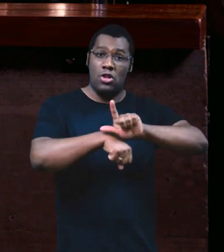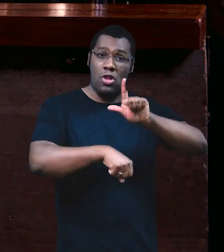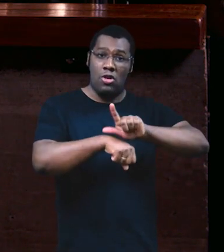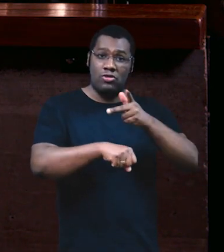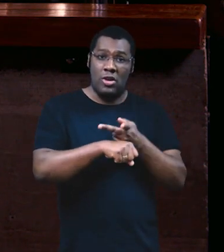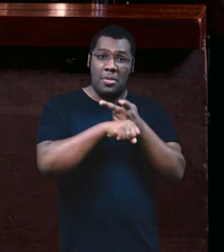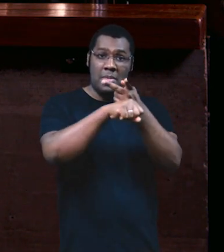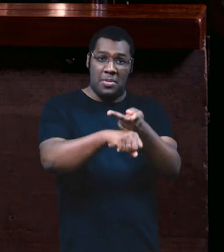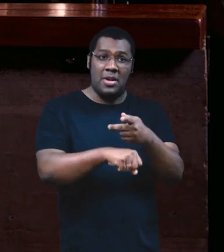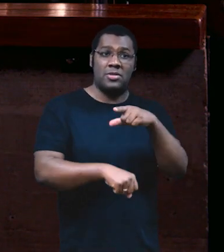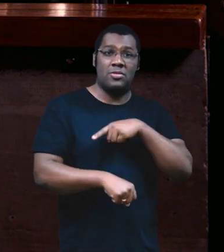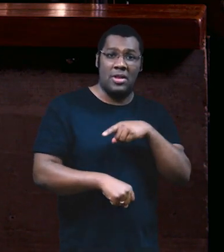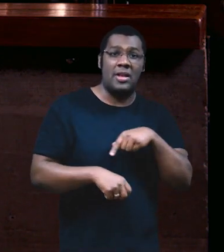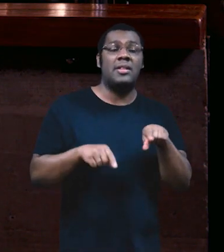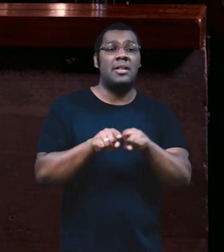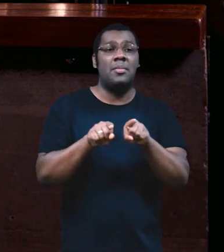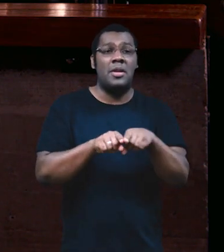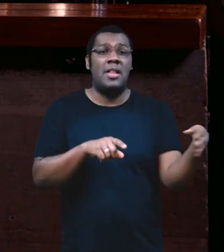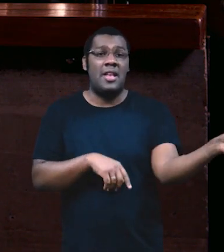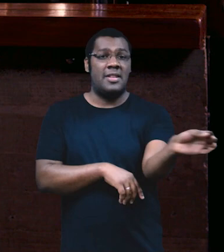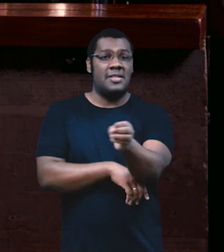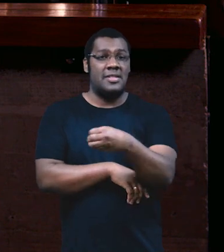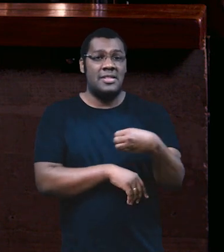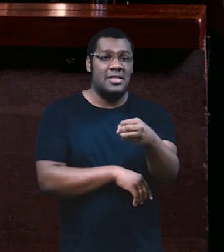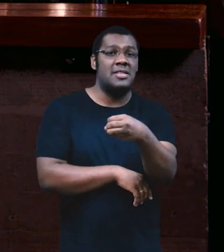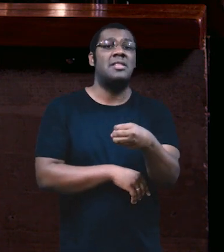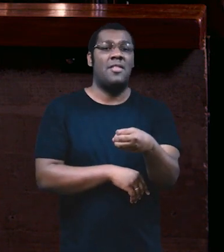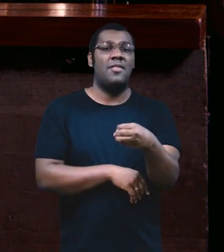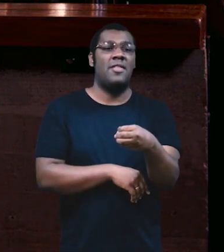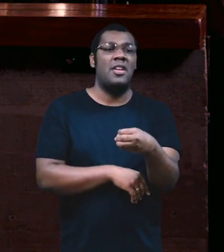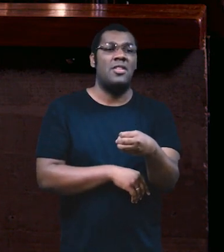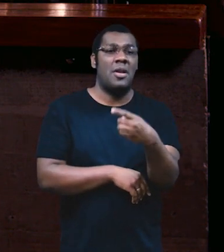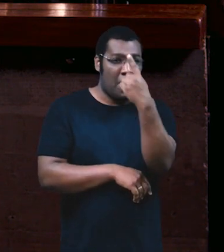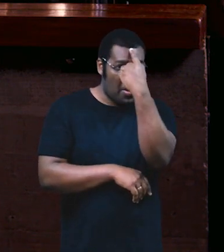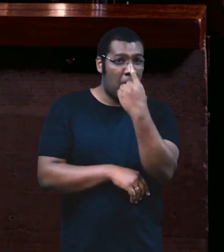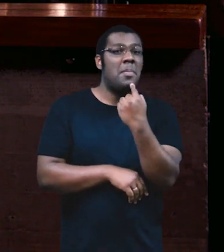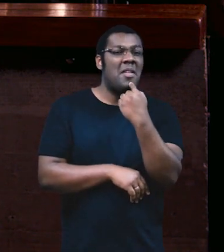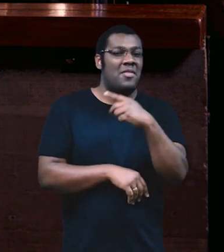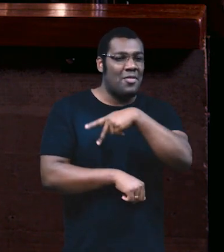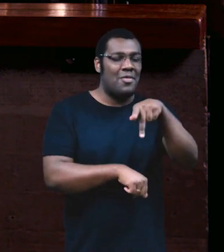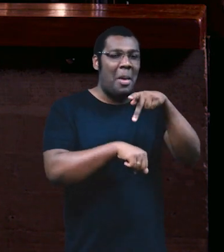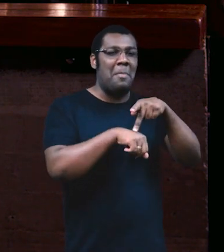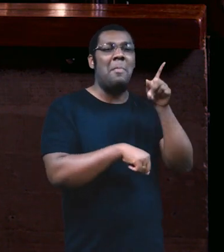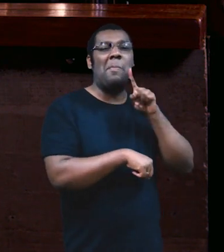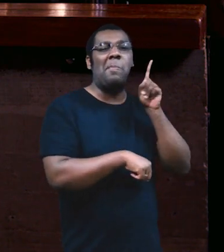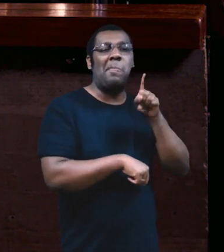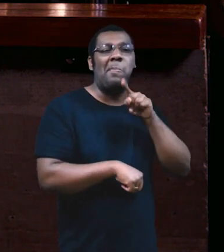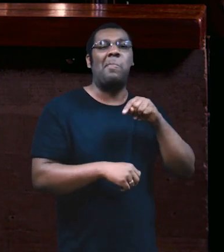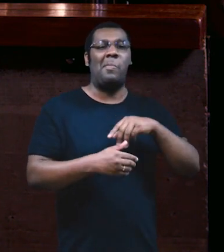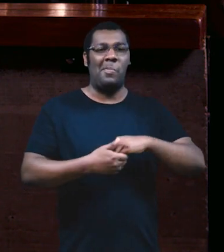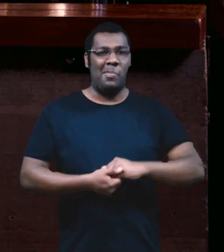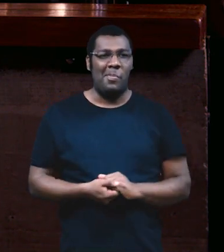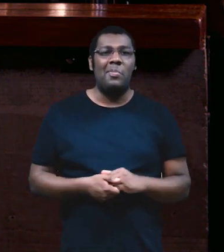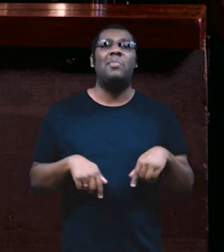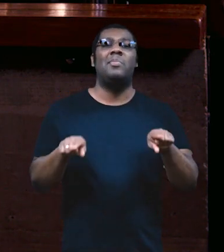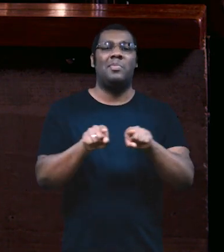West Coast IPA, que é uma cerveja que sai bastante, que é uma IPA bem padrão para o estilo americano. E a gente também tem as pessoas que